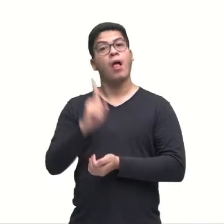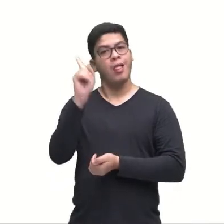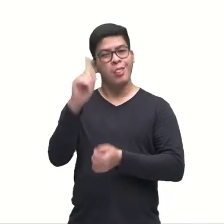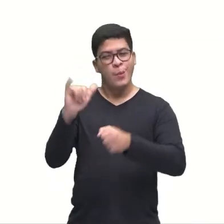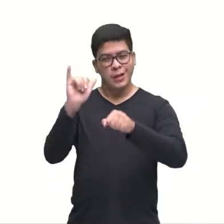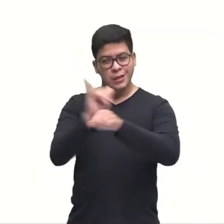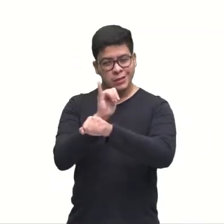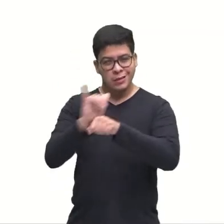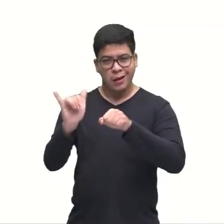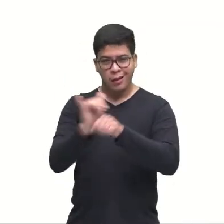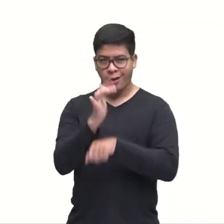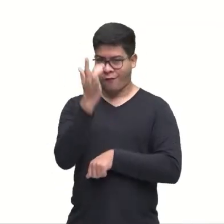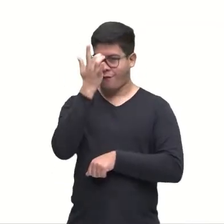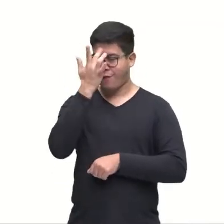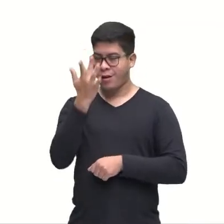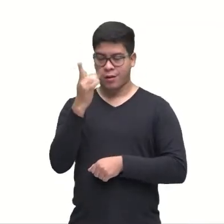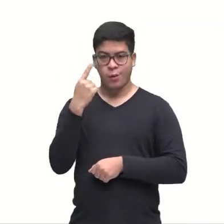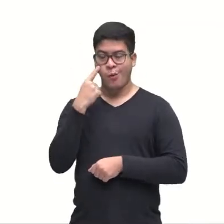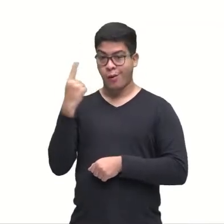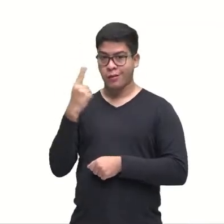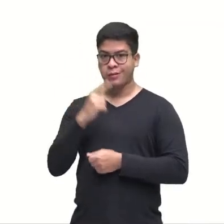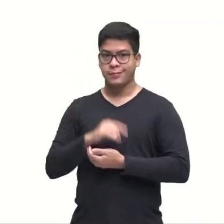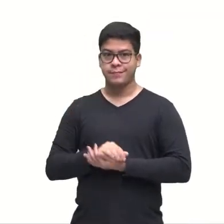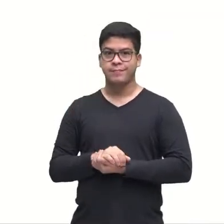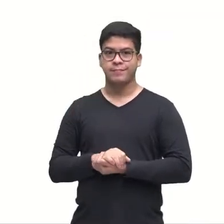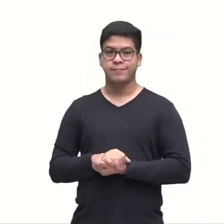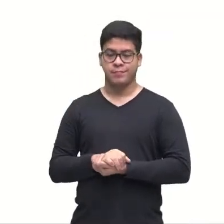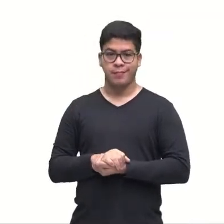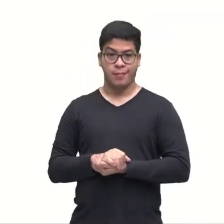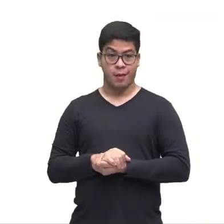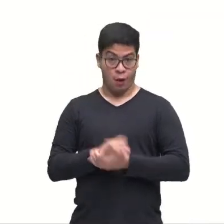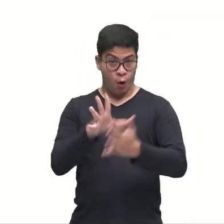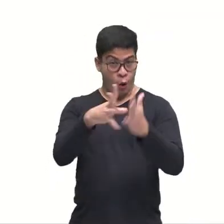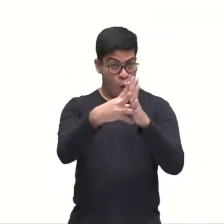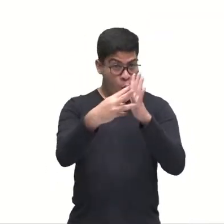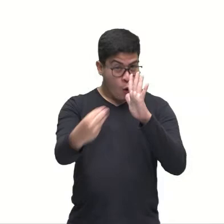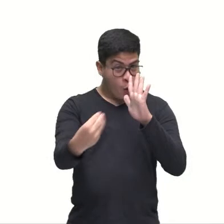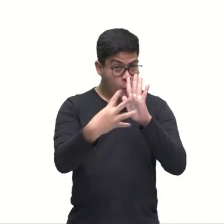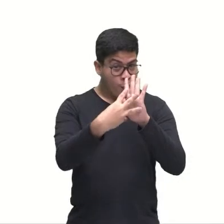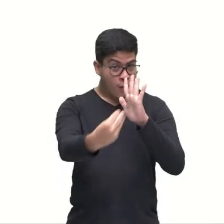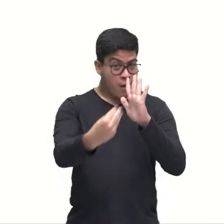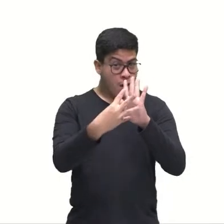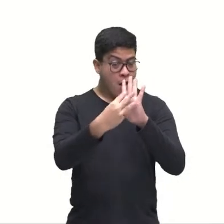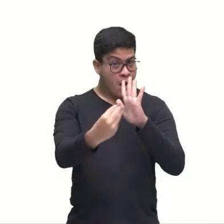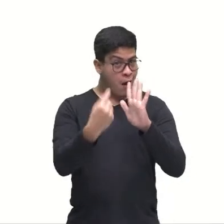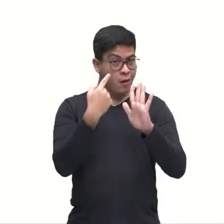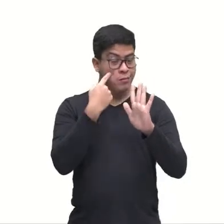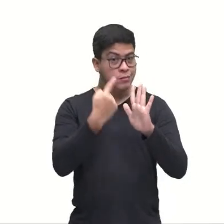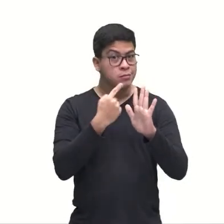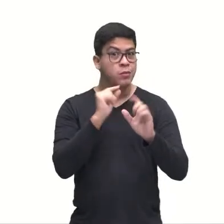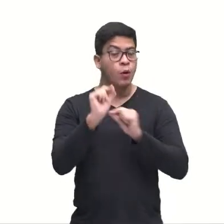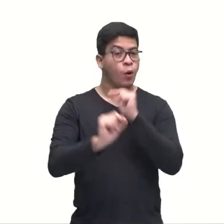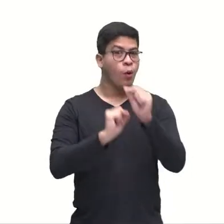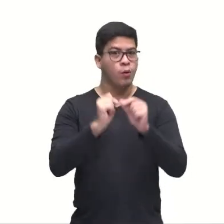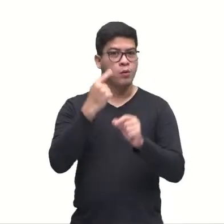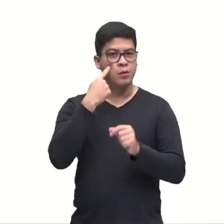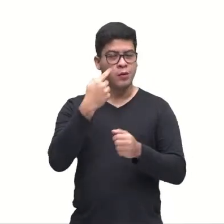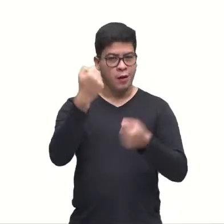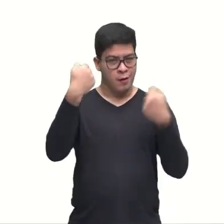mostrar para você aqui, tá? Inclusive, eu quero que você anote aí no caderno, para você deixar registrado, porque você vai